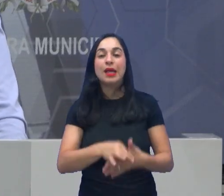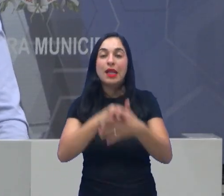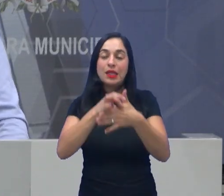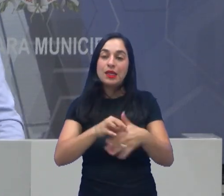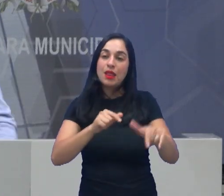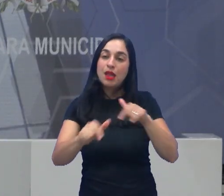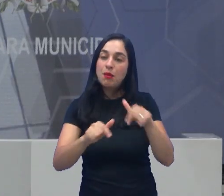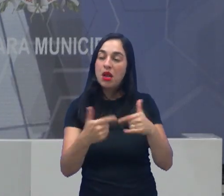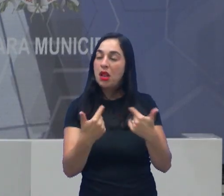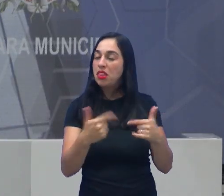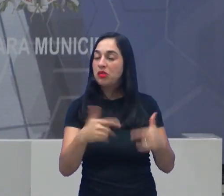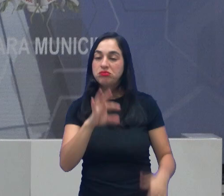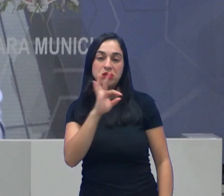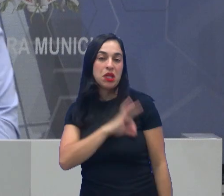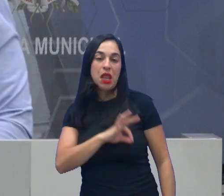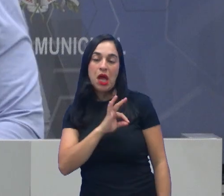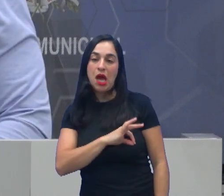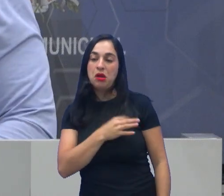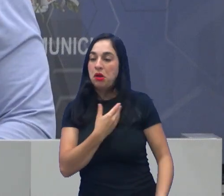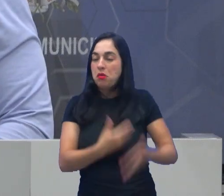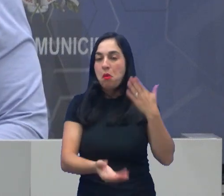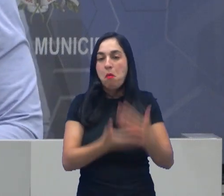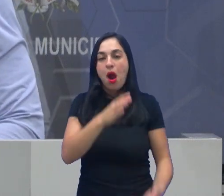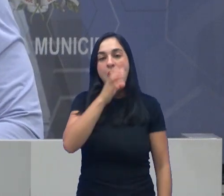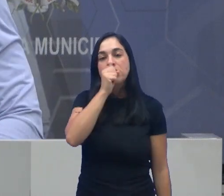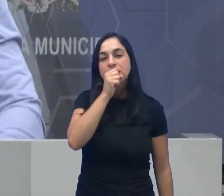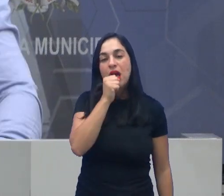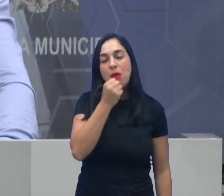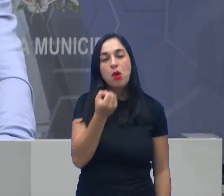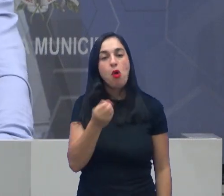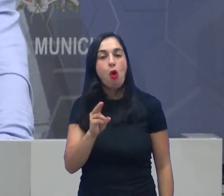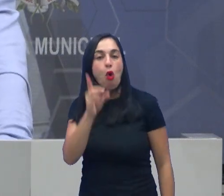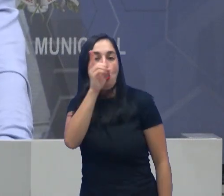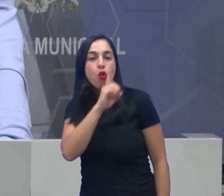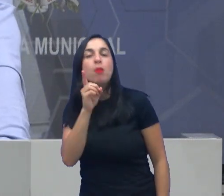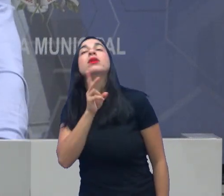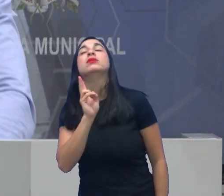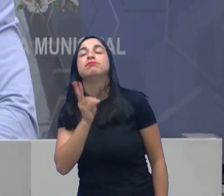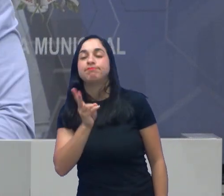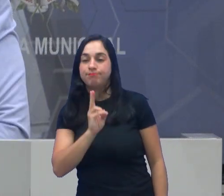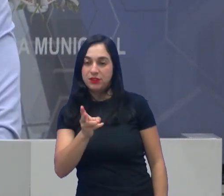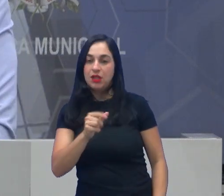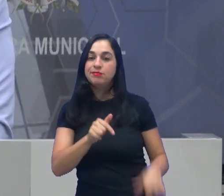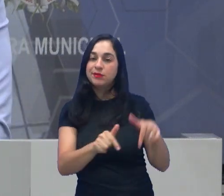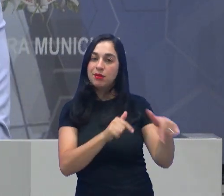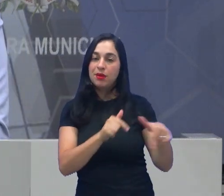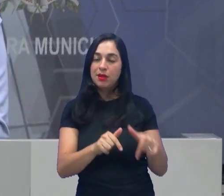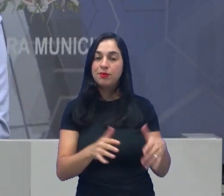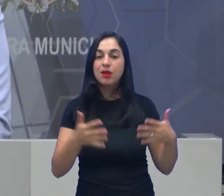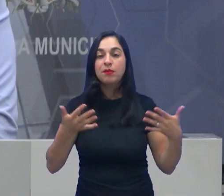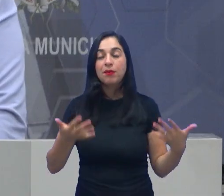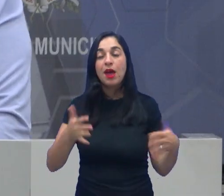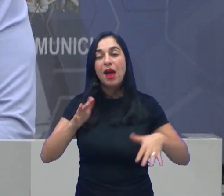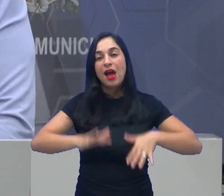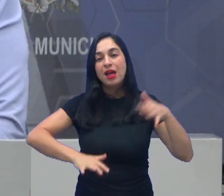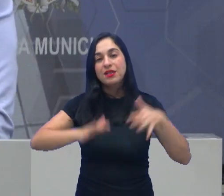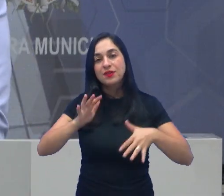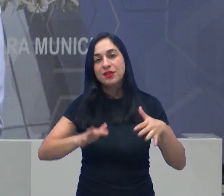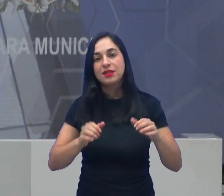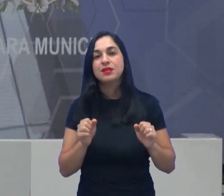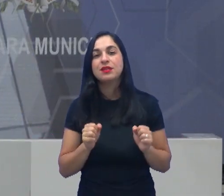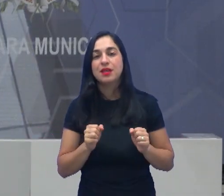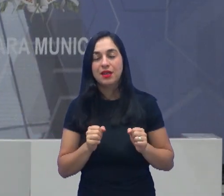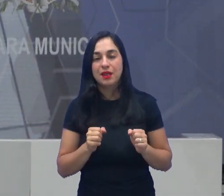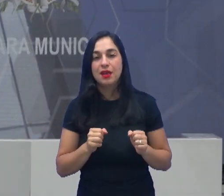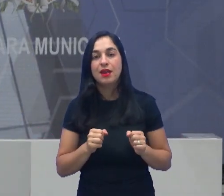A população com dificuldade de chegar até o representante legal, acaba que, tendo